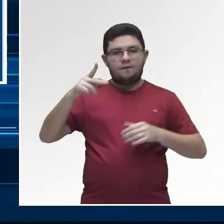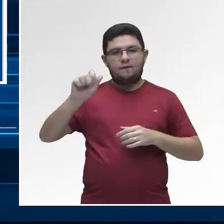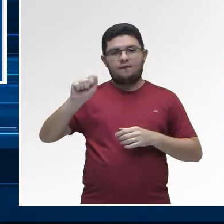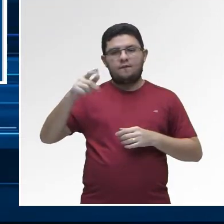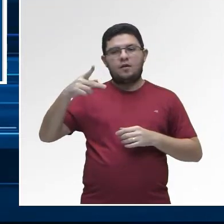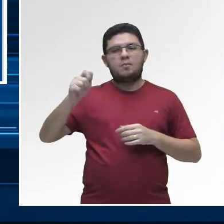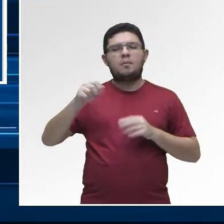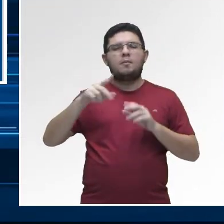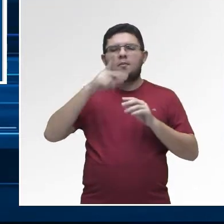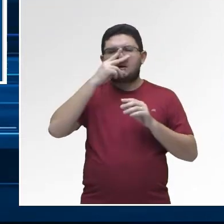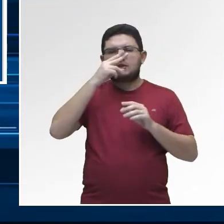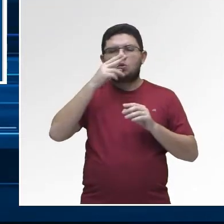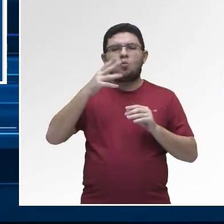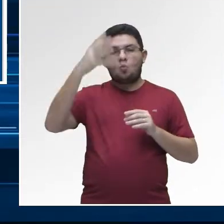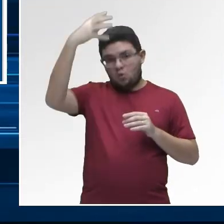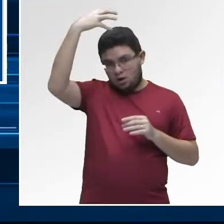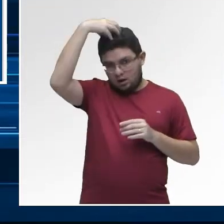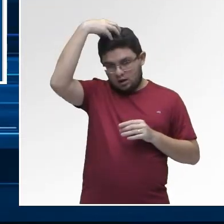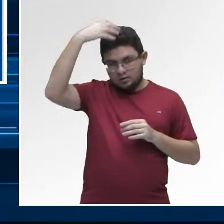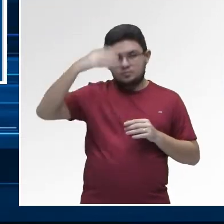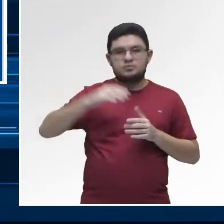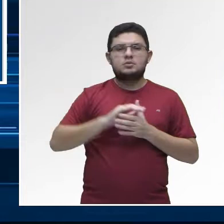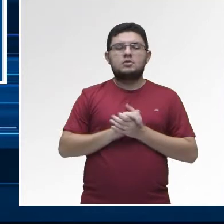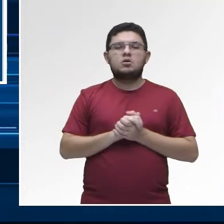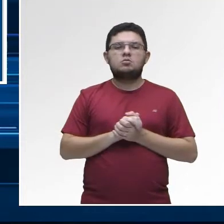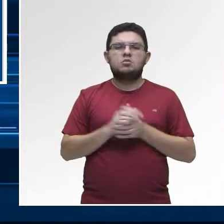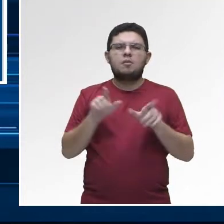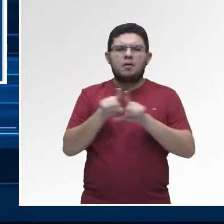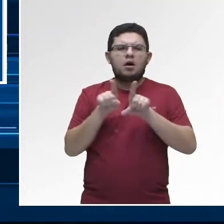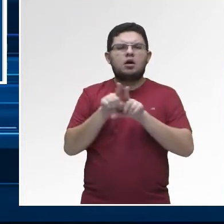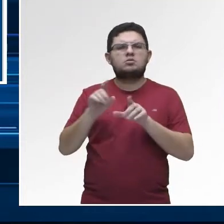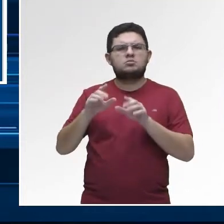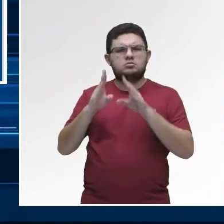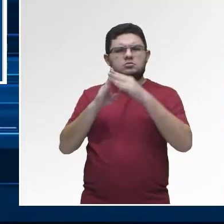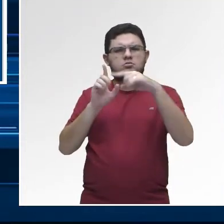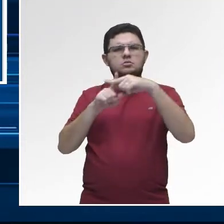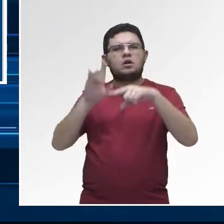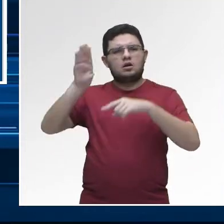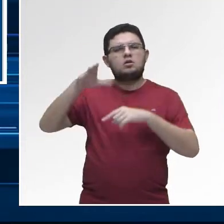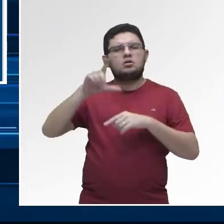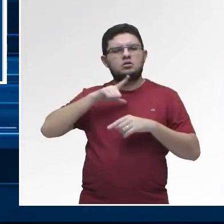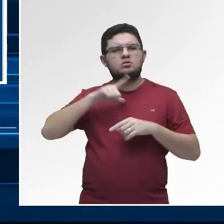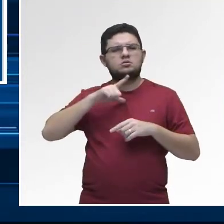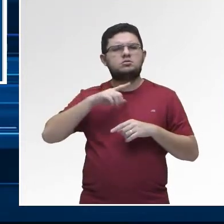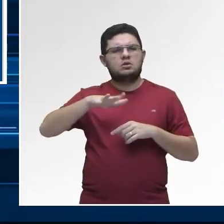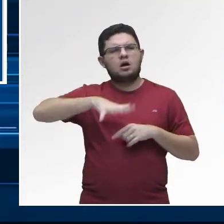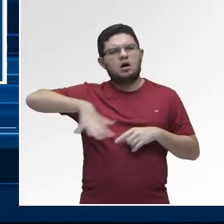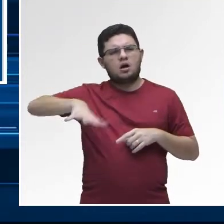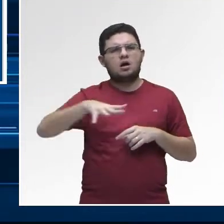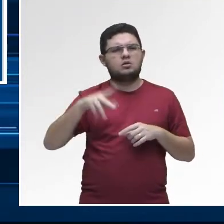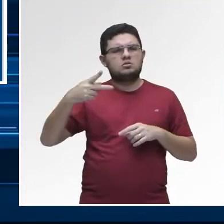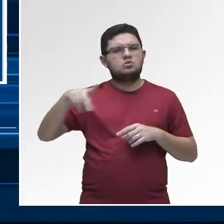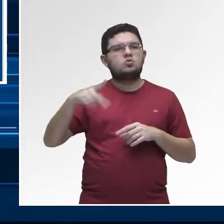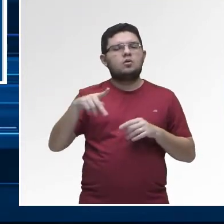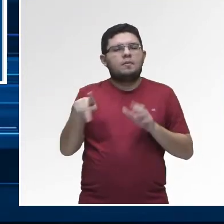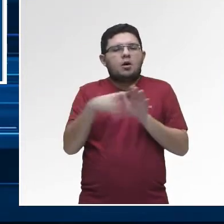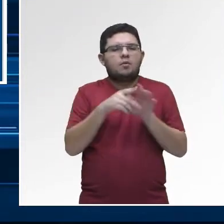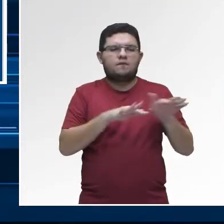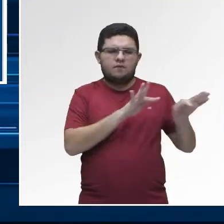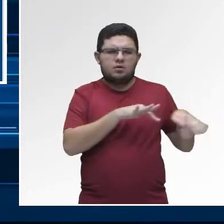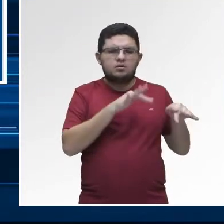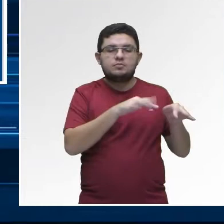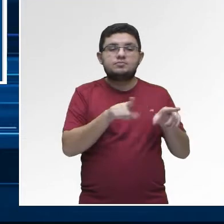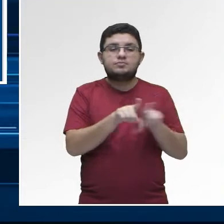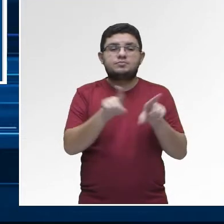senhora feudal, ela também tinha terras, que ela também distribuía para os seus servos. Nós temos os cardeais, que